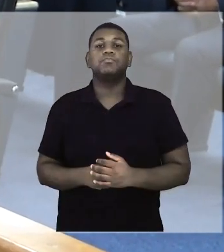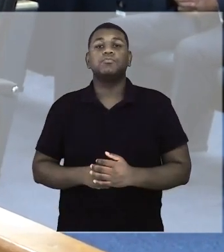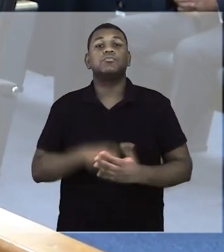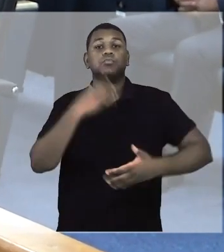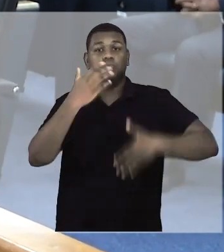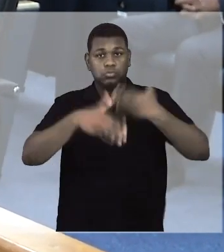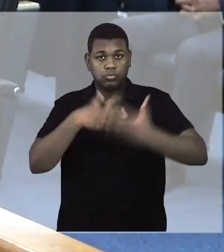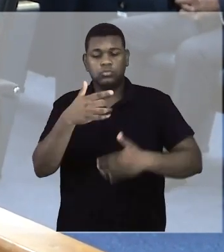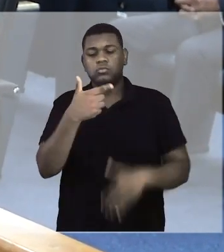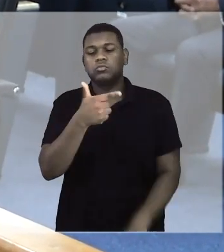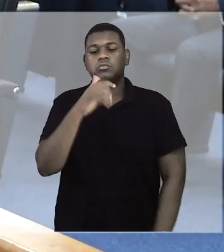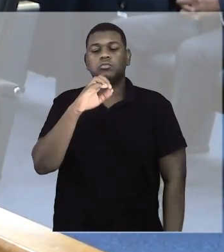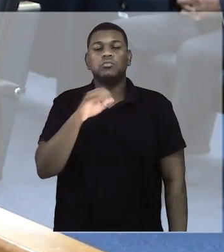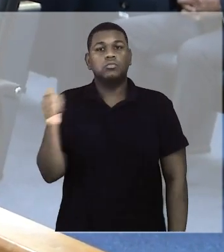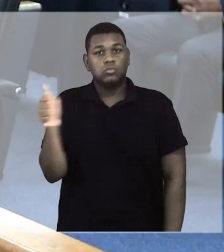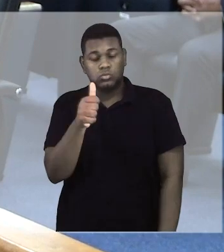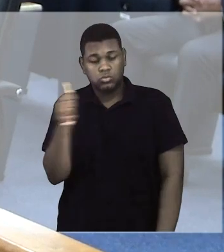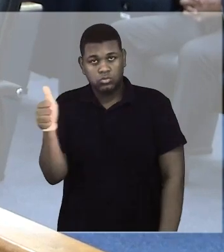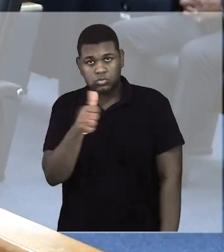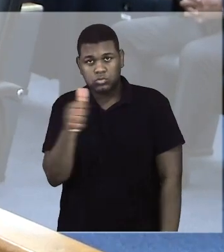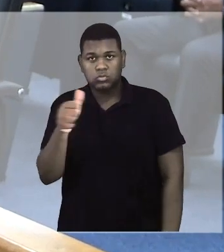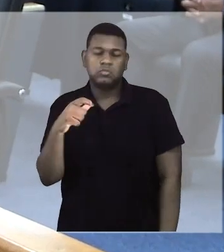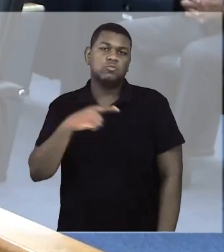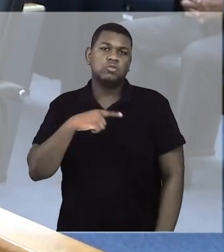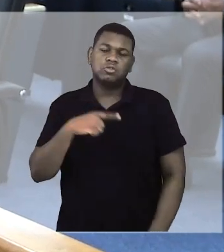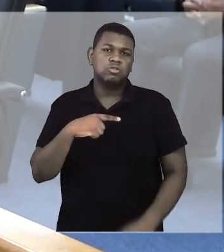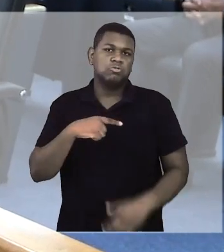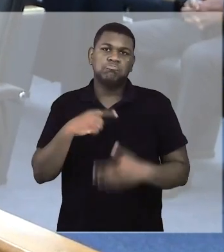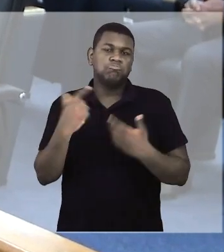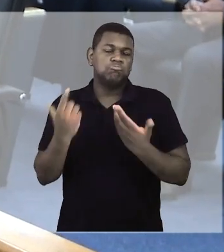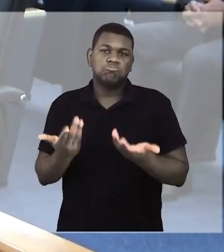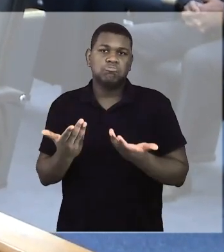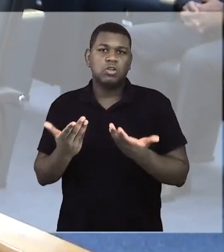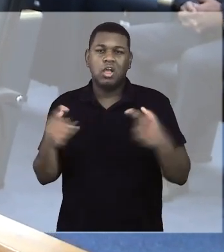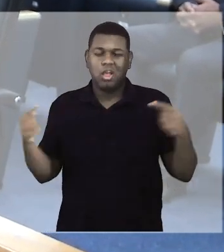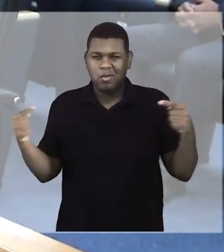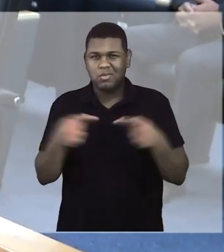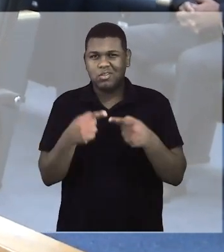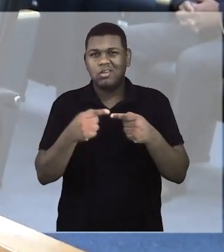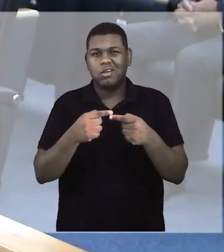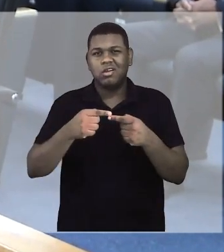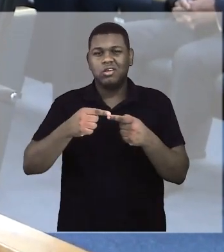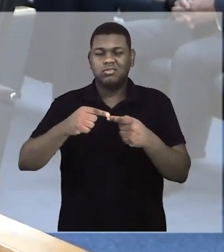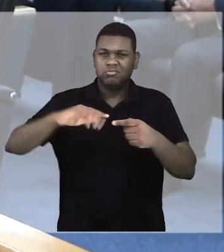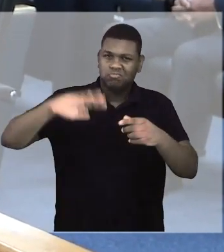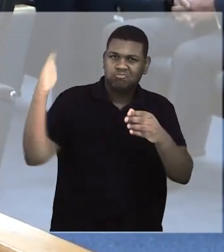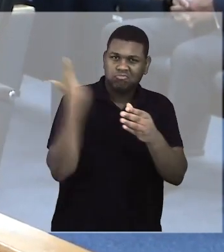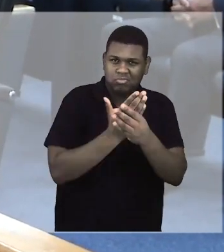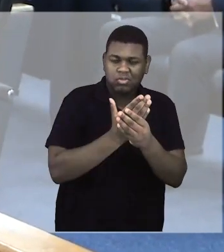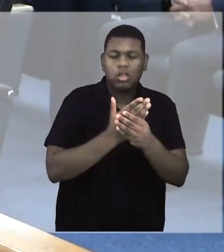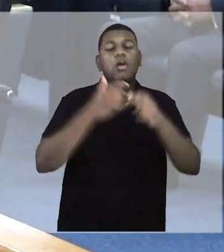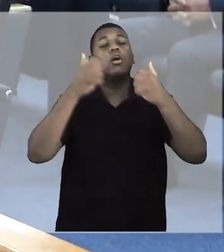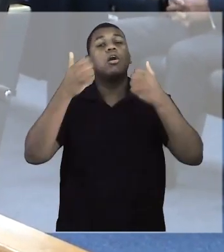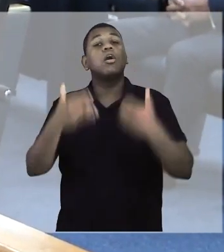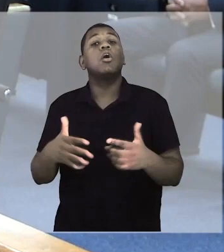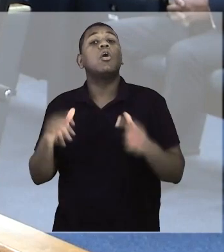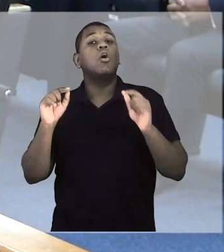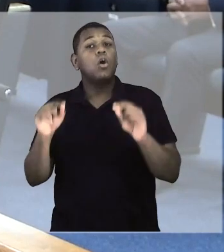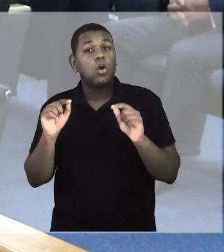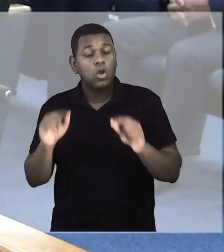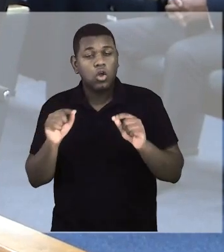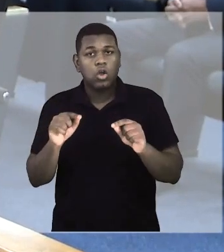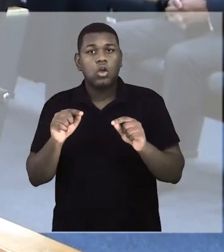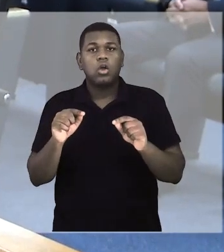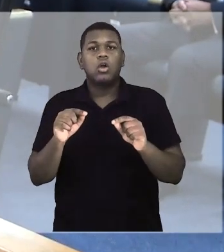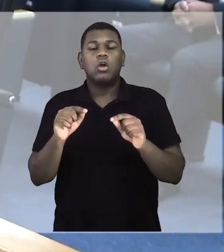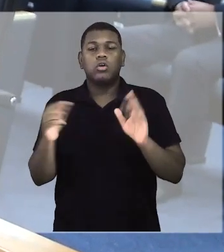que a sonegação teria sido praticada. Em 2011, nós temos ou bem a consumação, ou